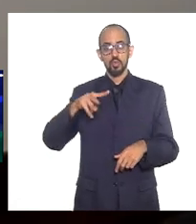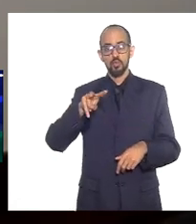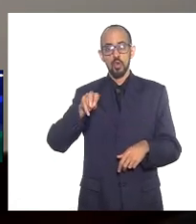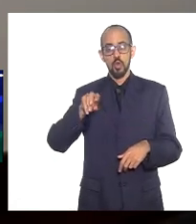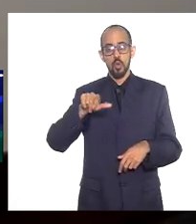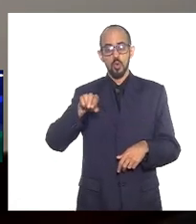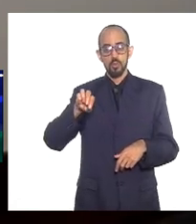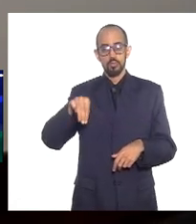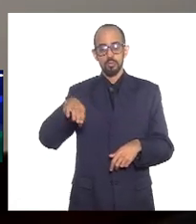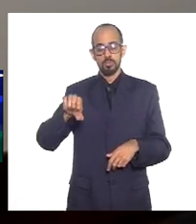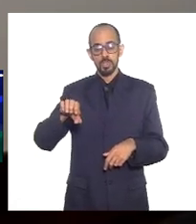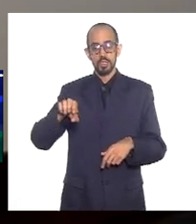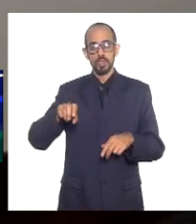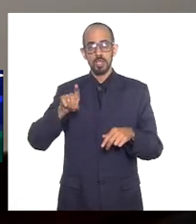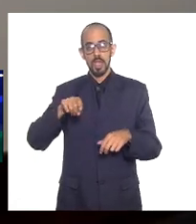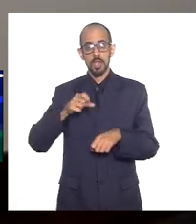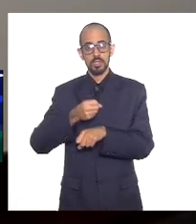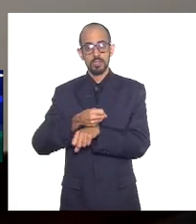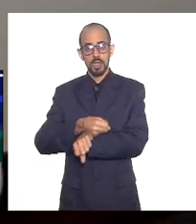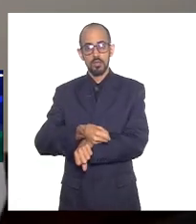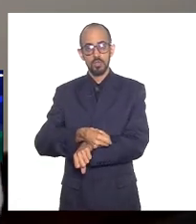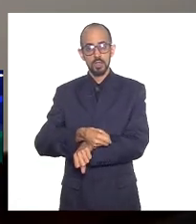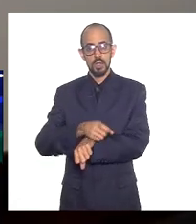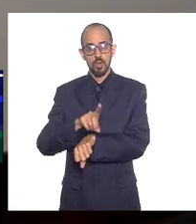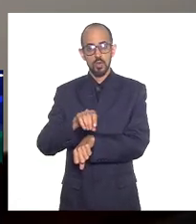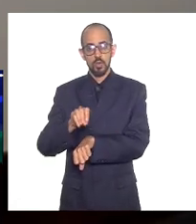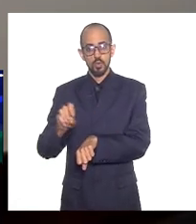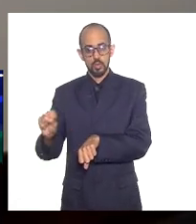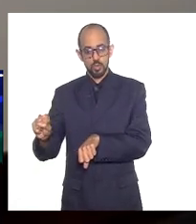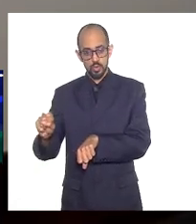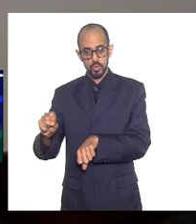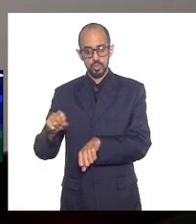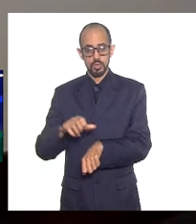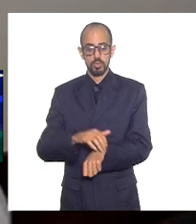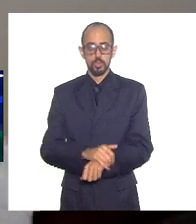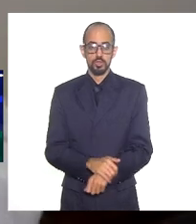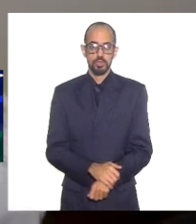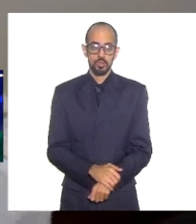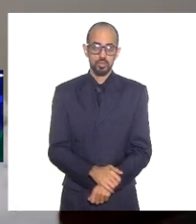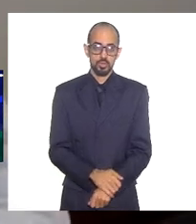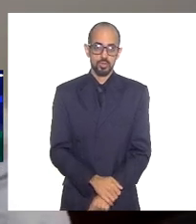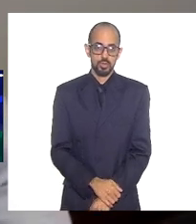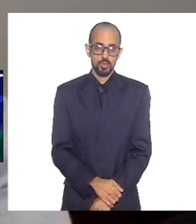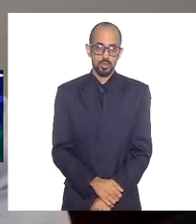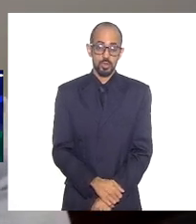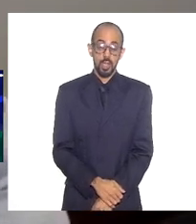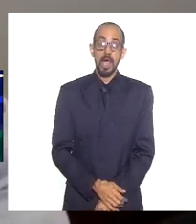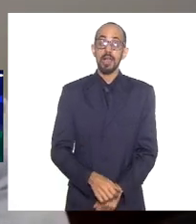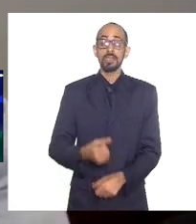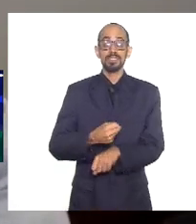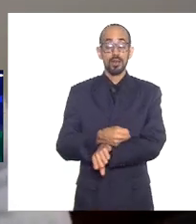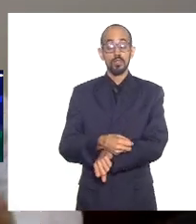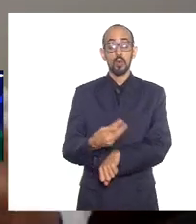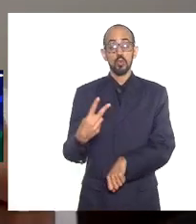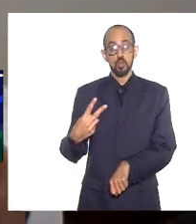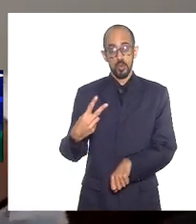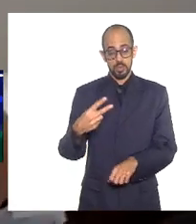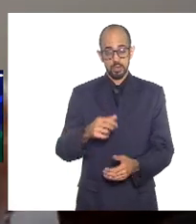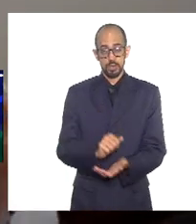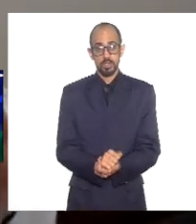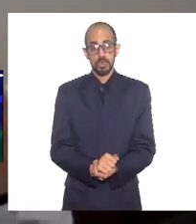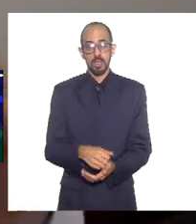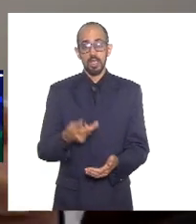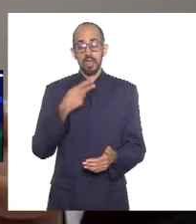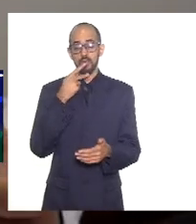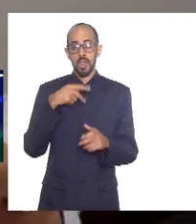o Escravidão 2. O Laurentino agora pega nesse volume 2 todo o século XVIII, que é o século em